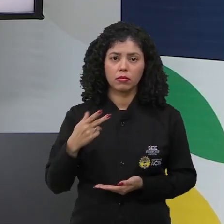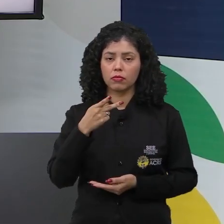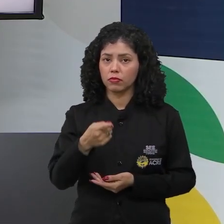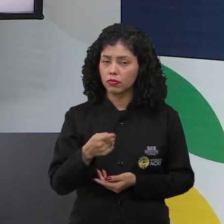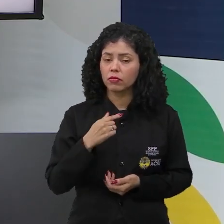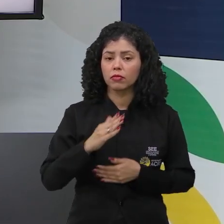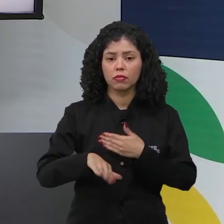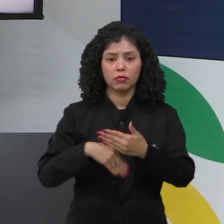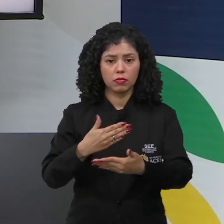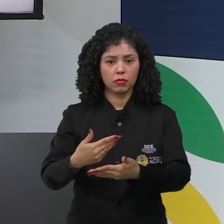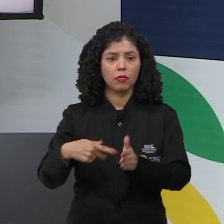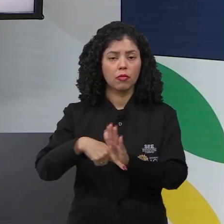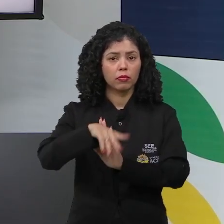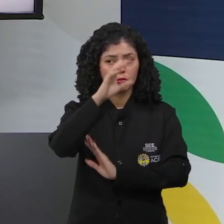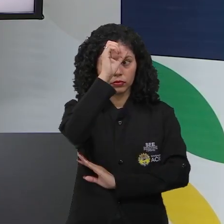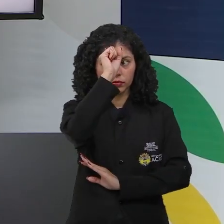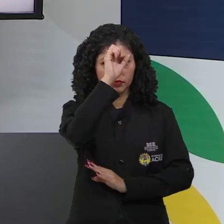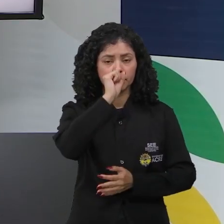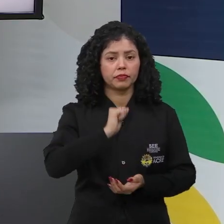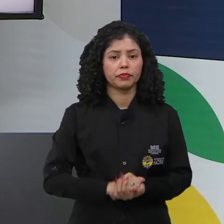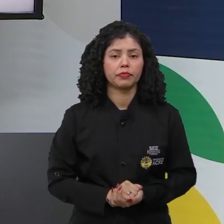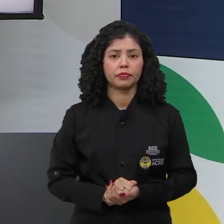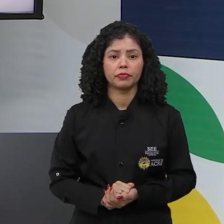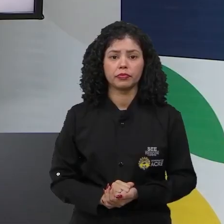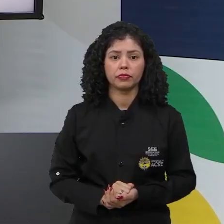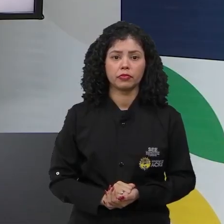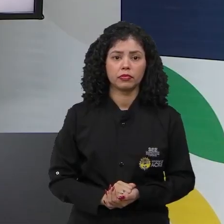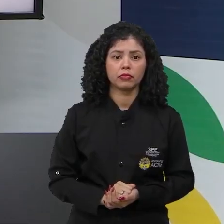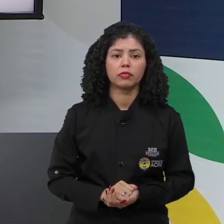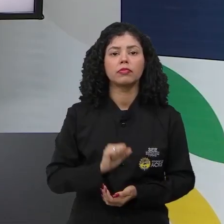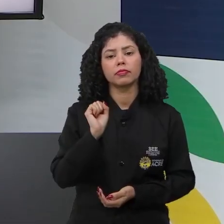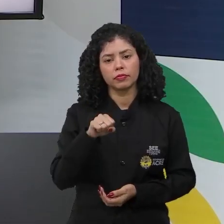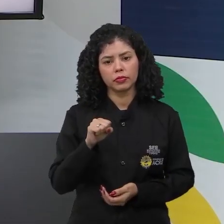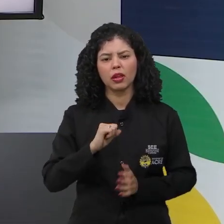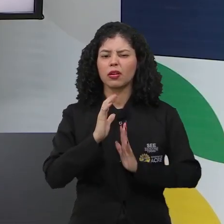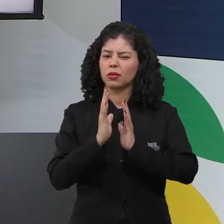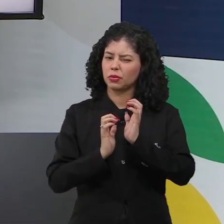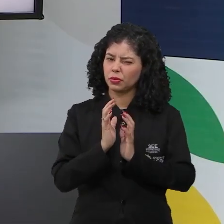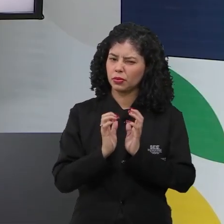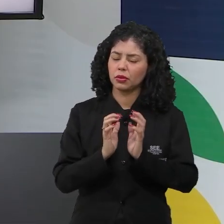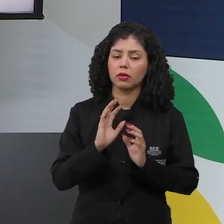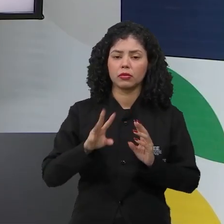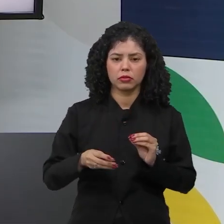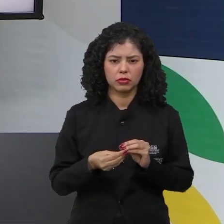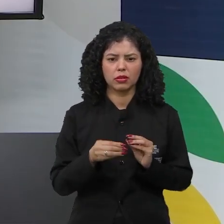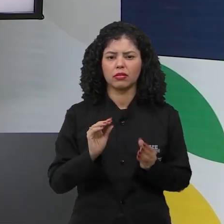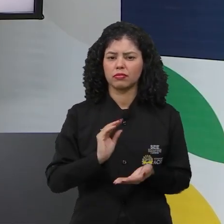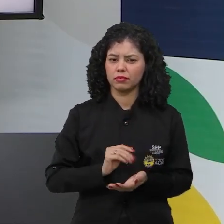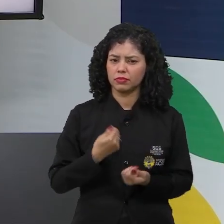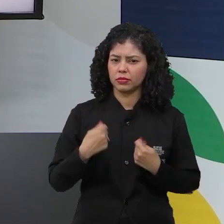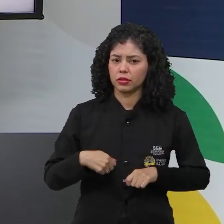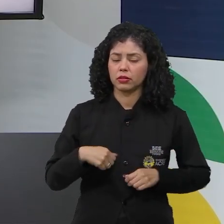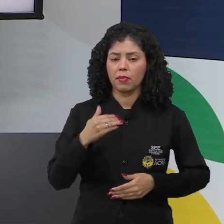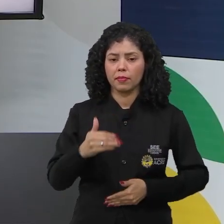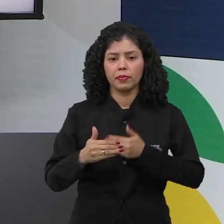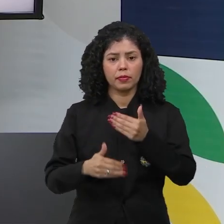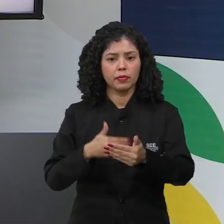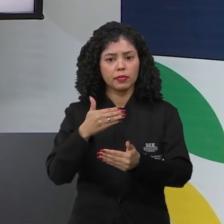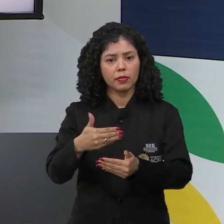nesse processo de aprendizado, fica assim confuso, complexo. Você vai aprendendo o